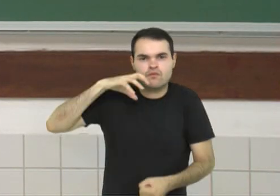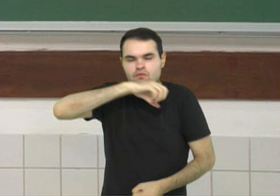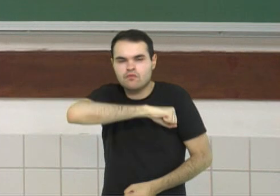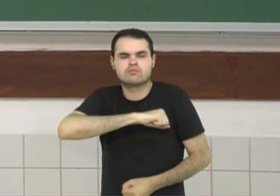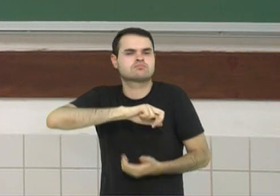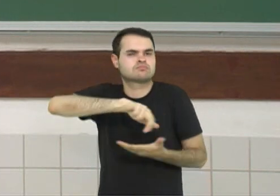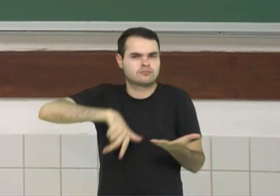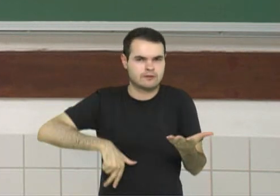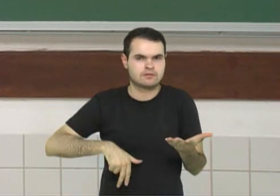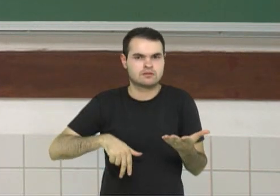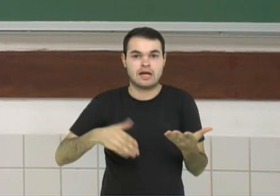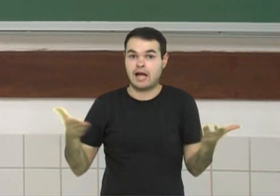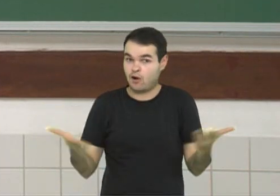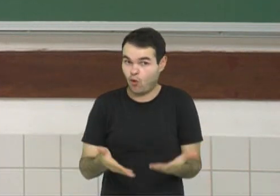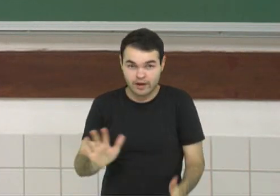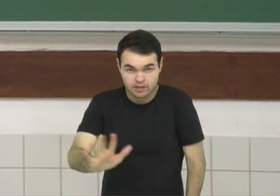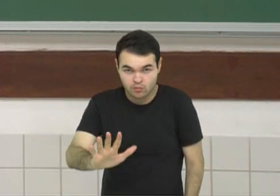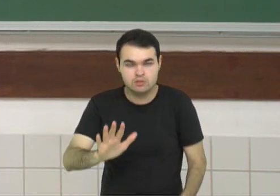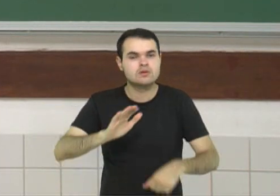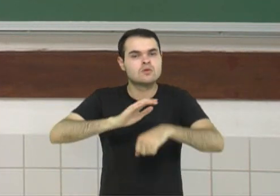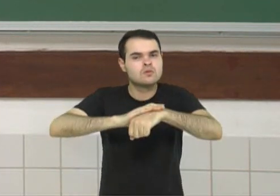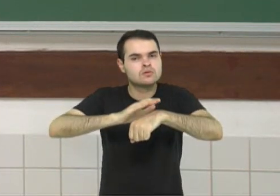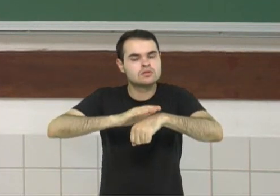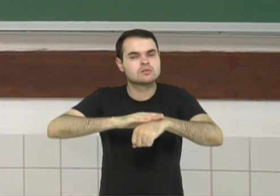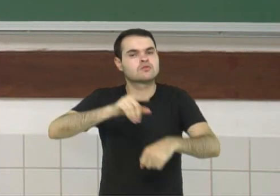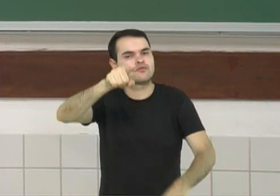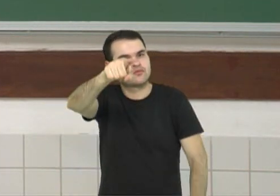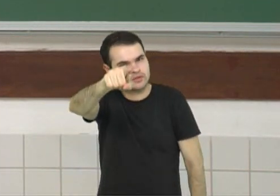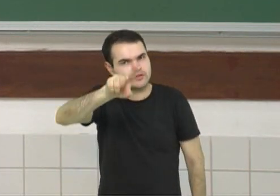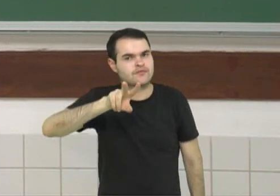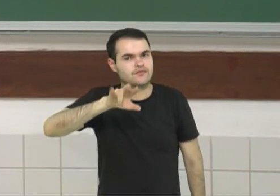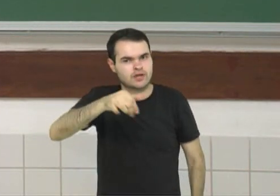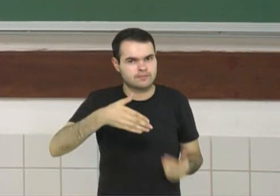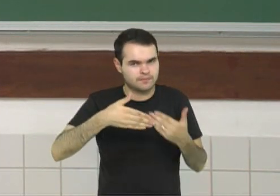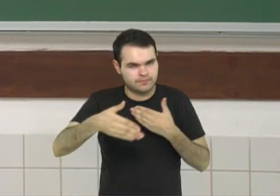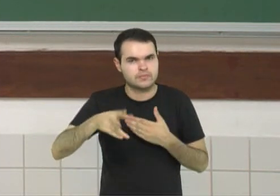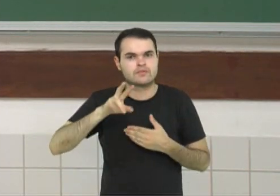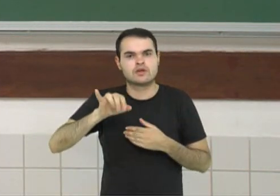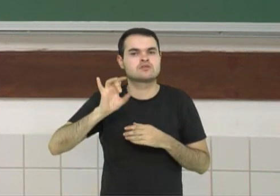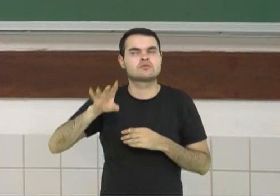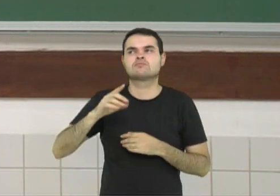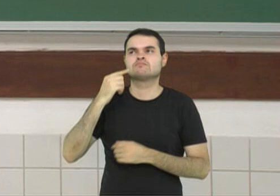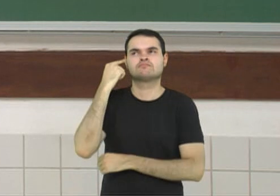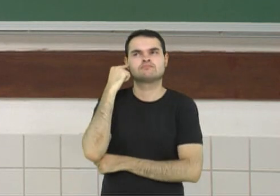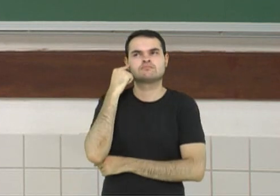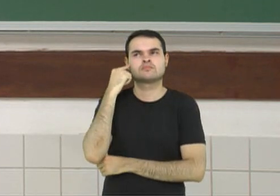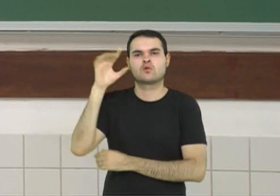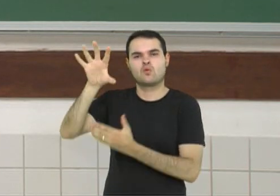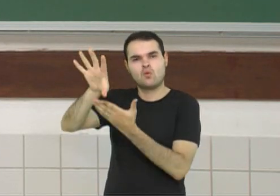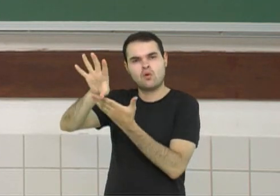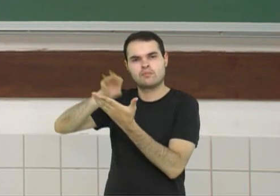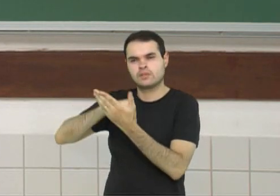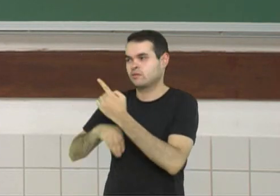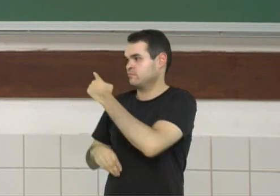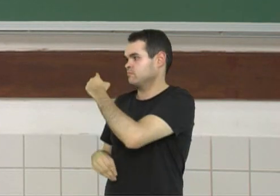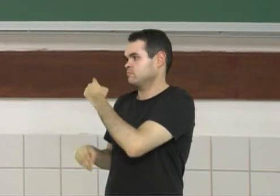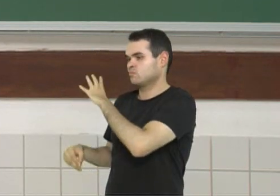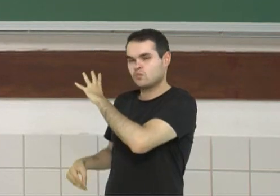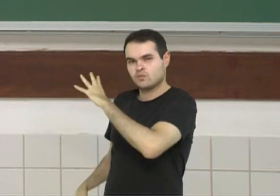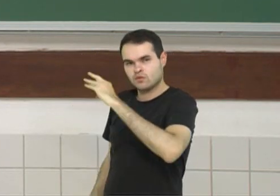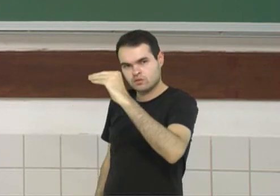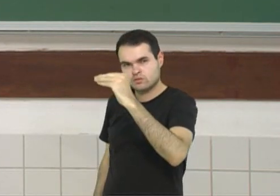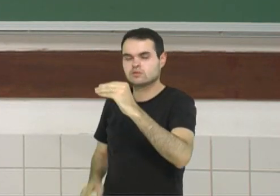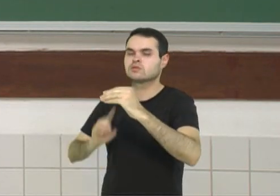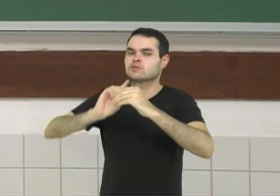não vai fazer isso agora. No tempinho que você terá para o exercício, você vai só copiar o enunciado do exercício